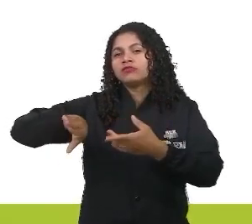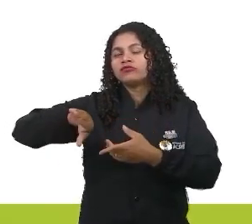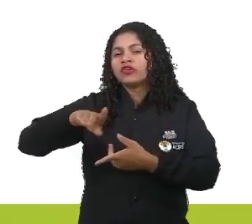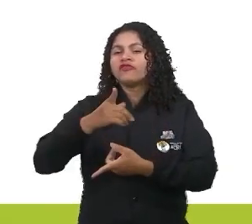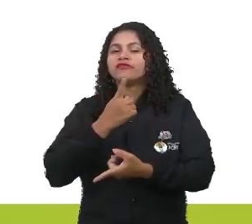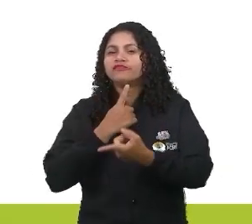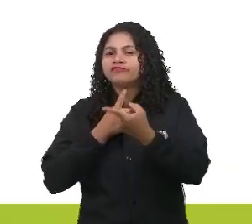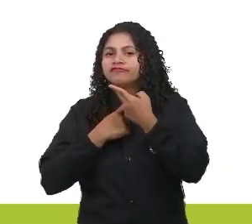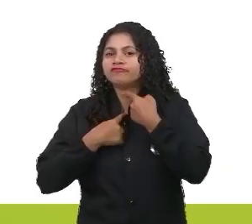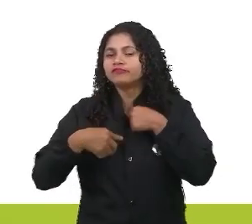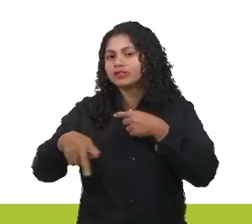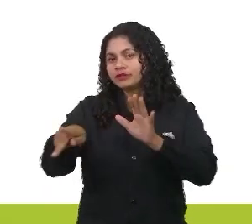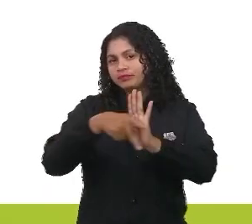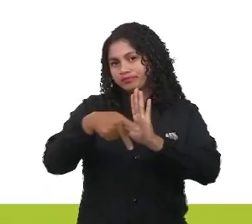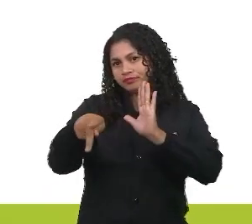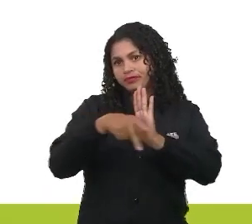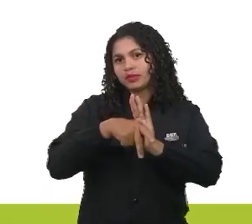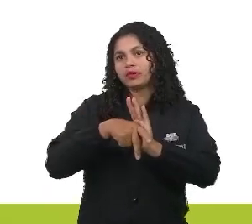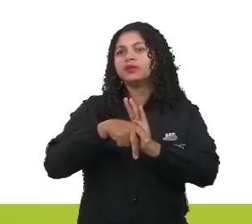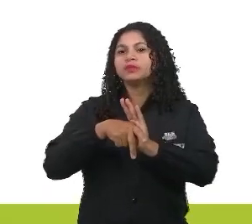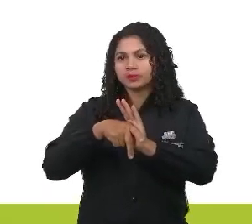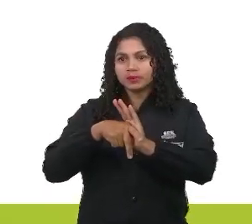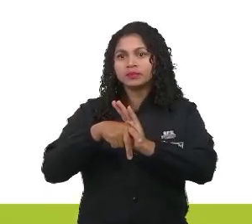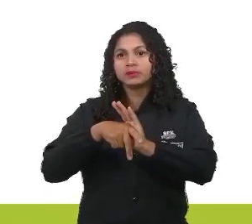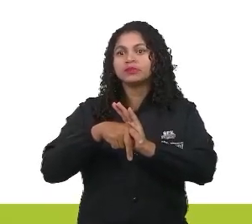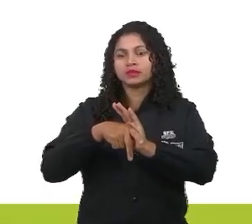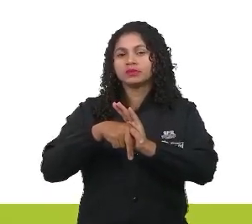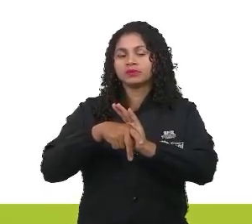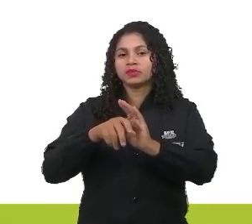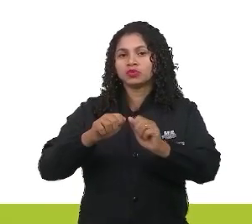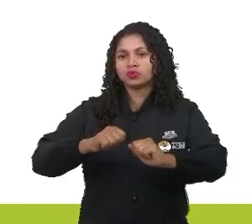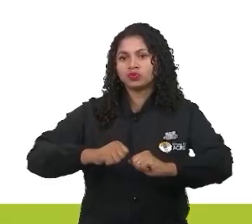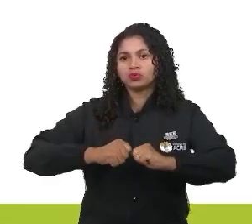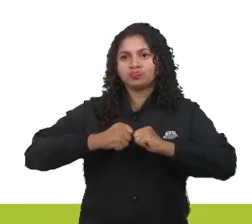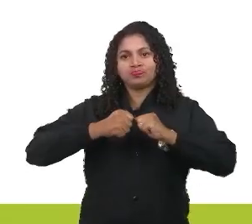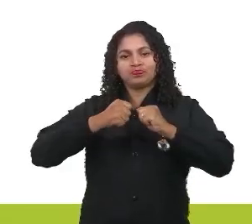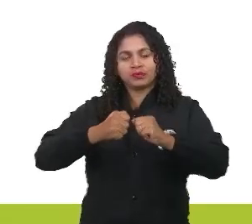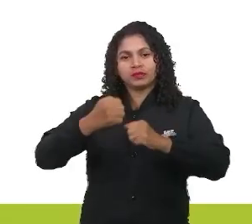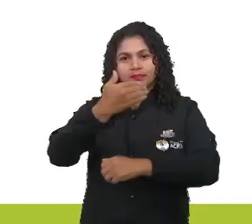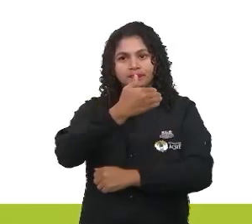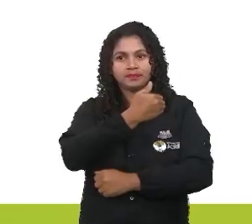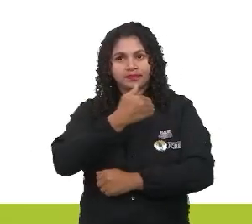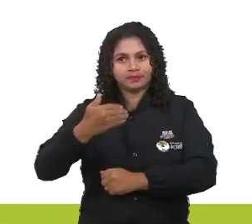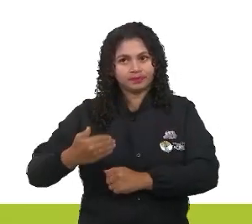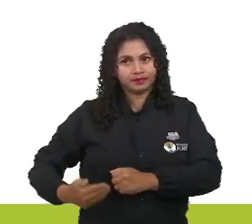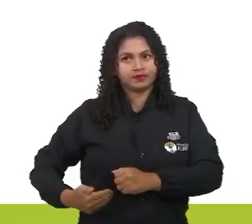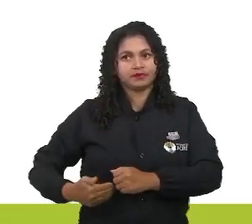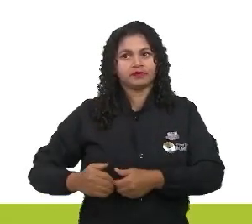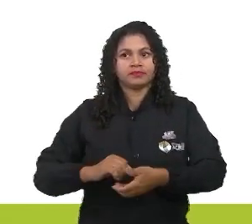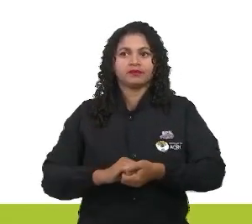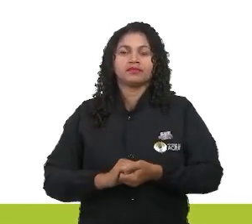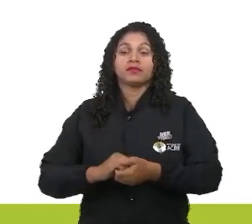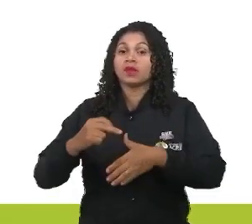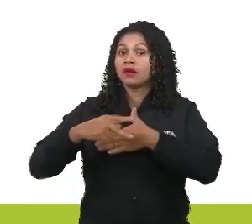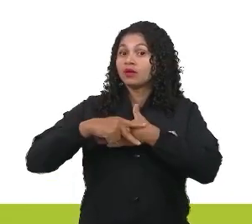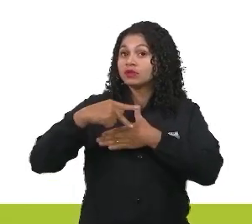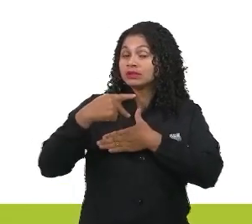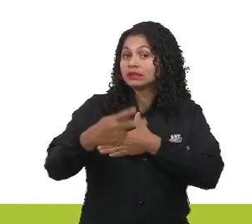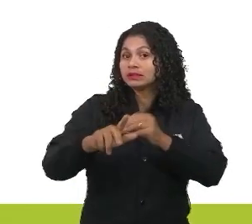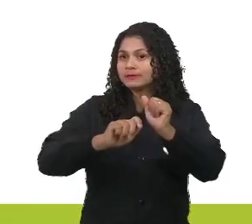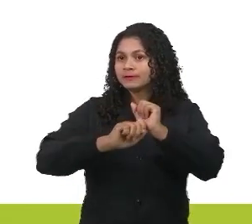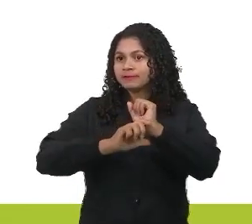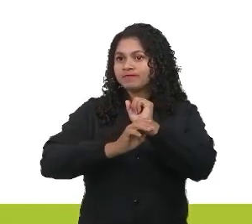poderes públicos, com a consequente garantia de direitos dos indivíduos perante esses